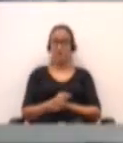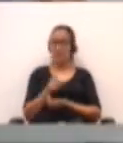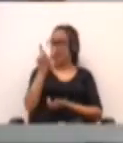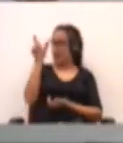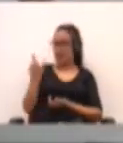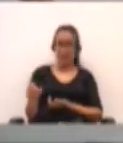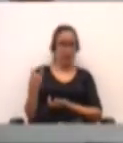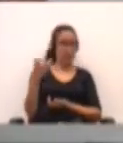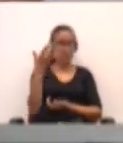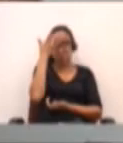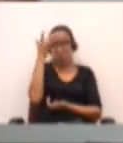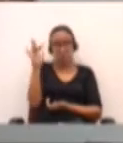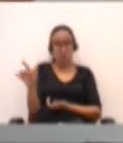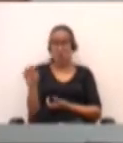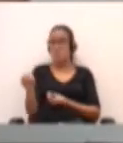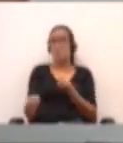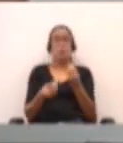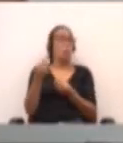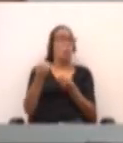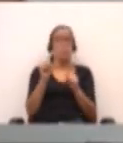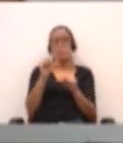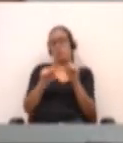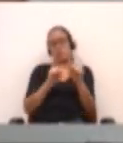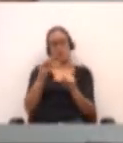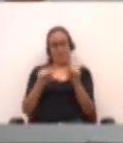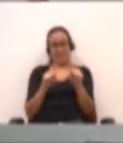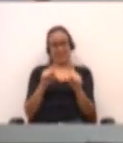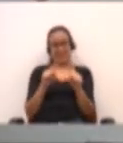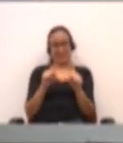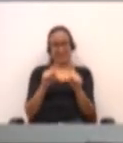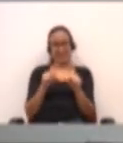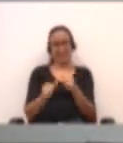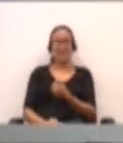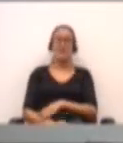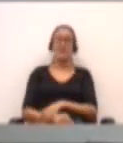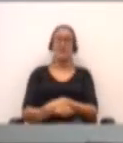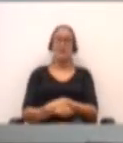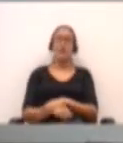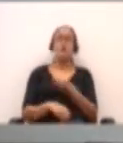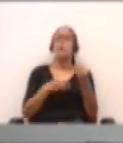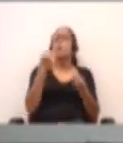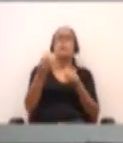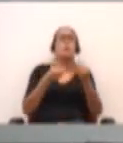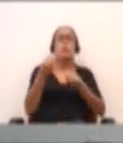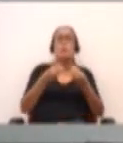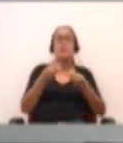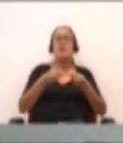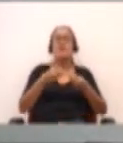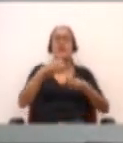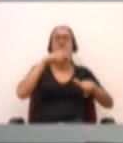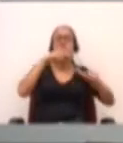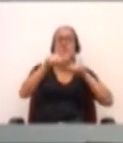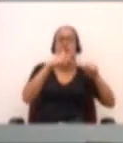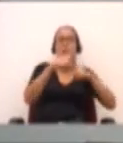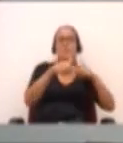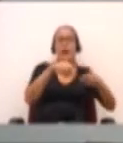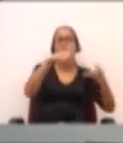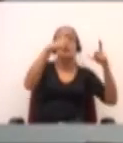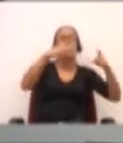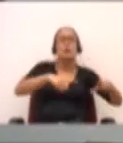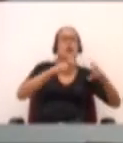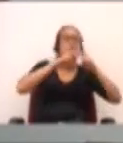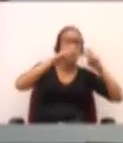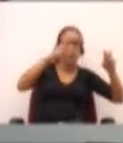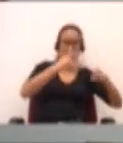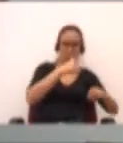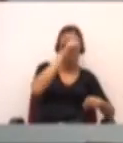mesmo não tem conhecimento de que forma vai ser essa mudança, não tem conhecimento como vai funcionar esses